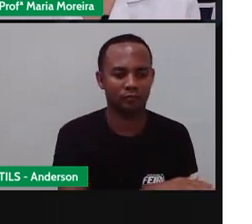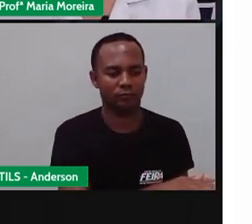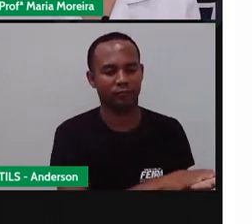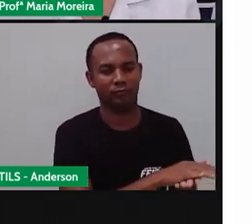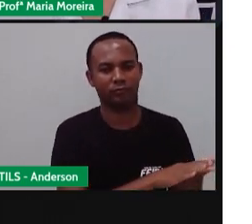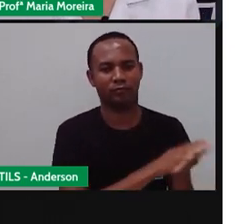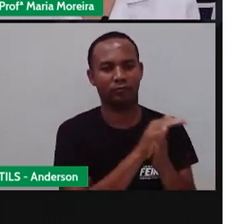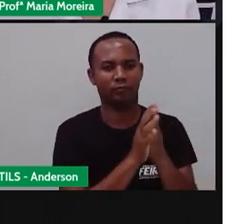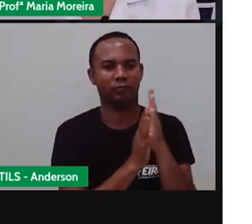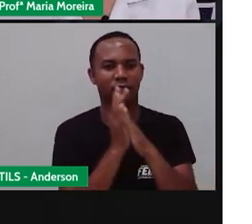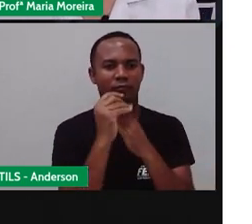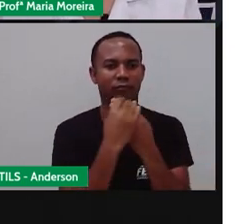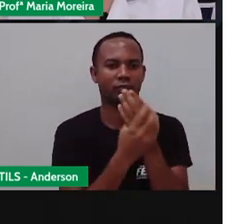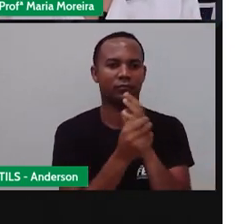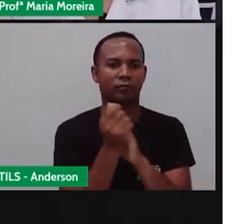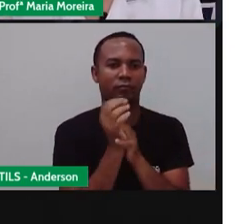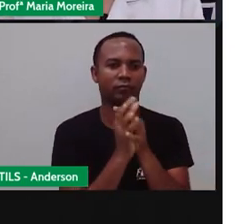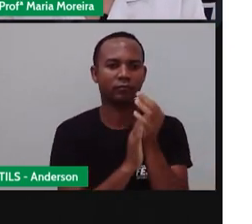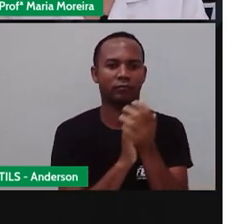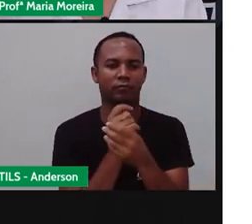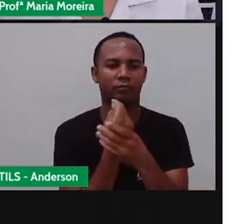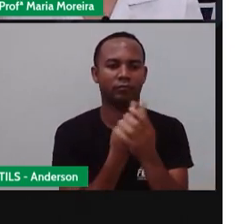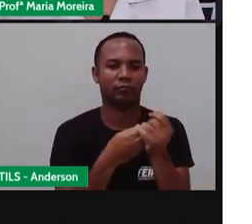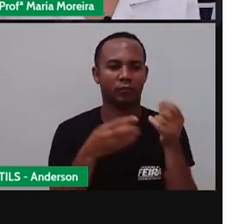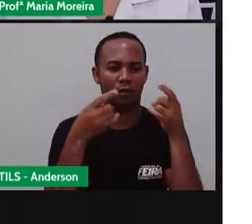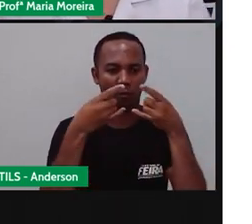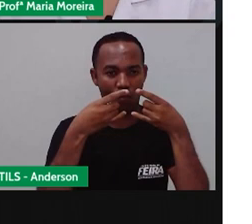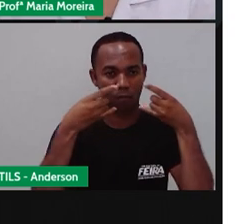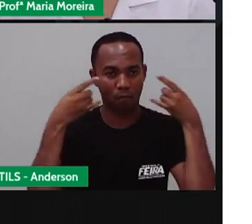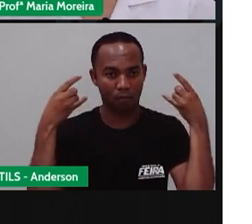pratiquem aí o distanciamento social, fiquem bem guardadinhos para